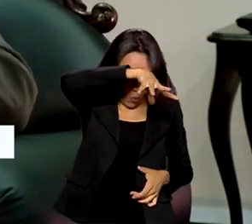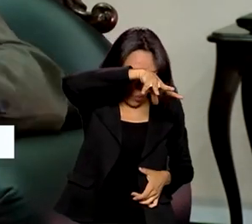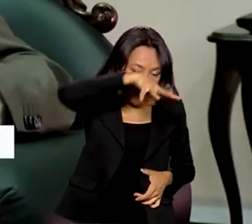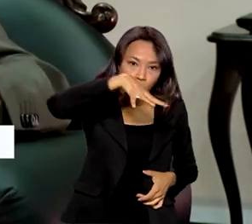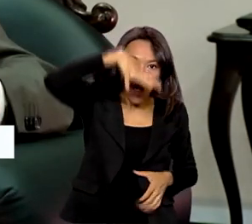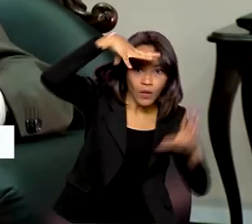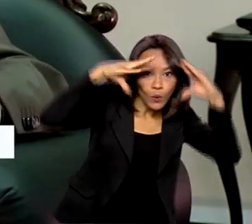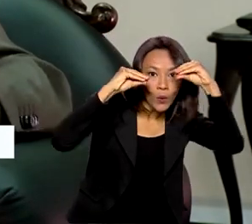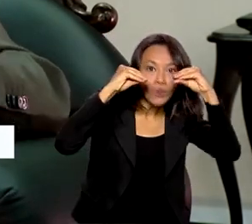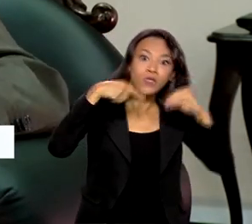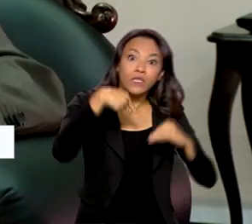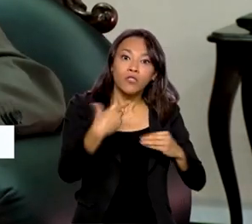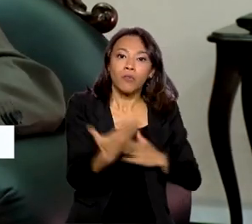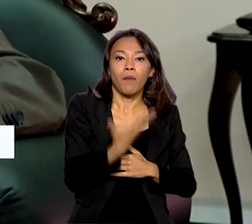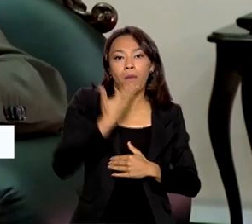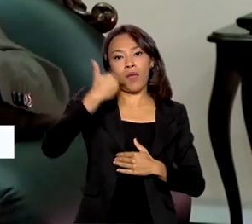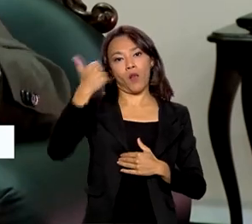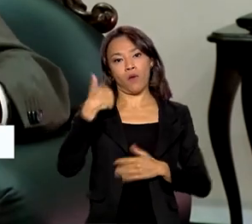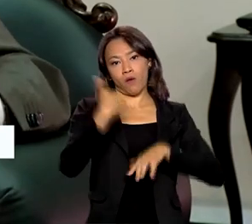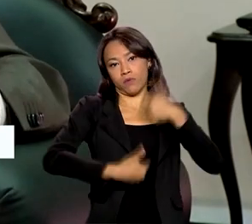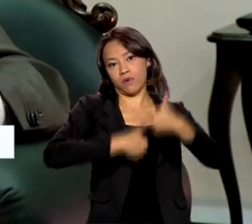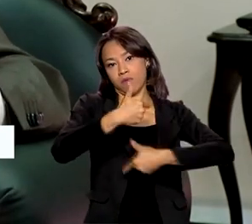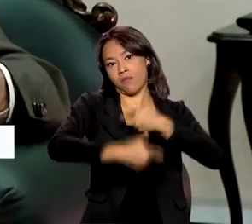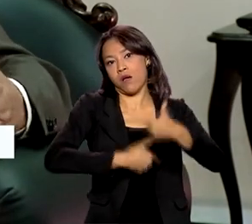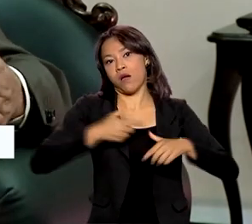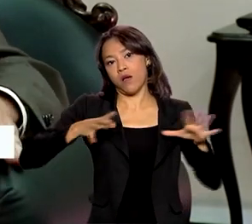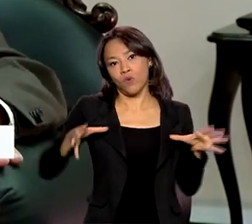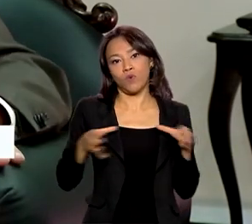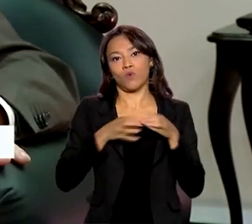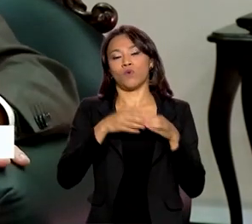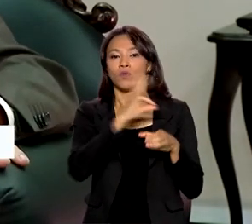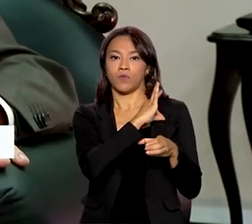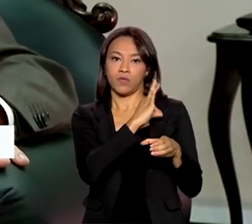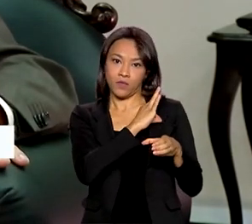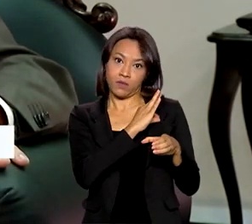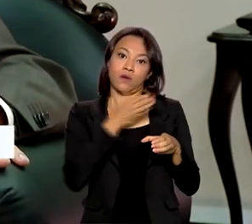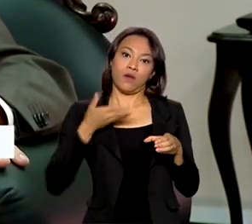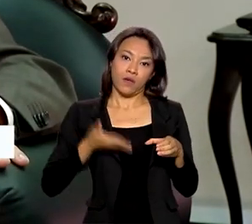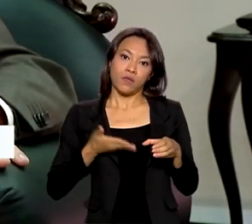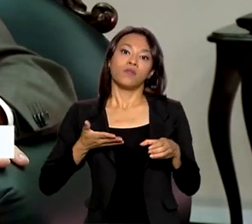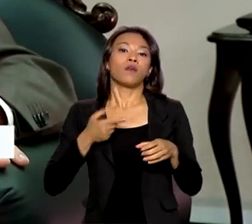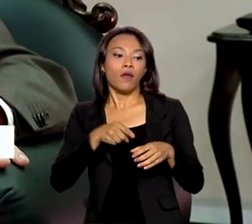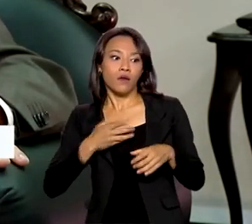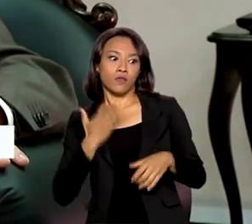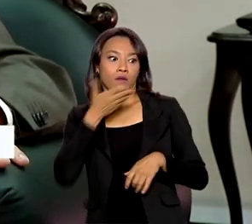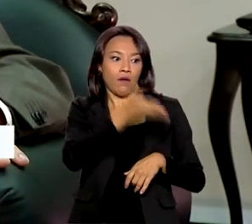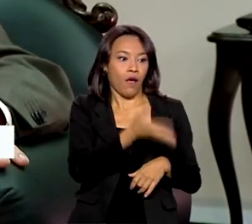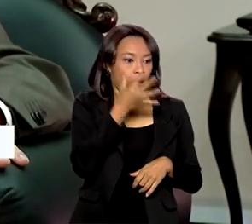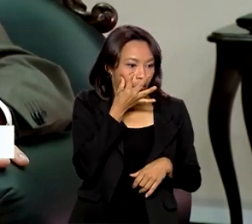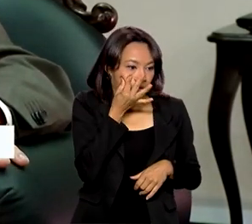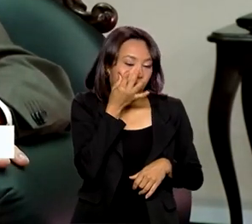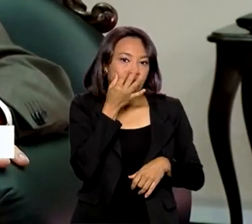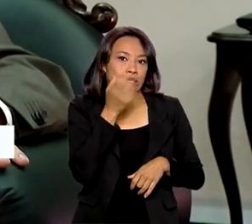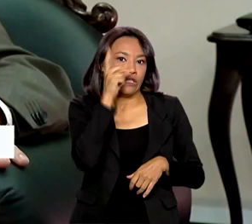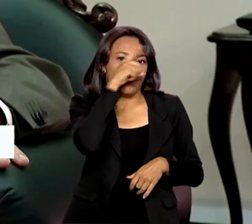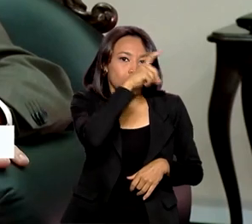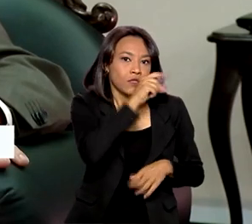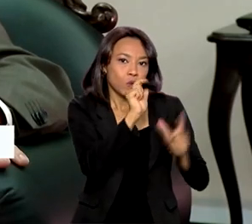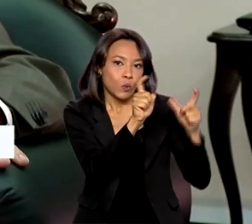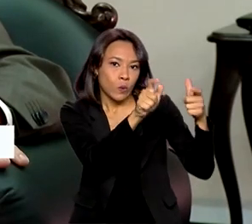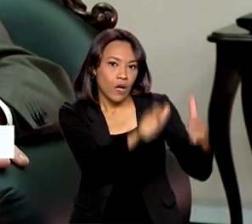noturna Enfim tudo para melhorar a vida e a condição de trabalho daqueles policiais que realmente estão numa região difícil